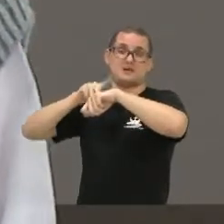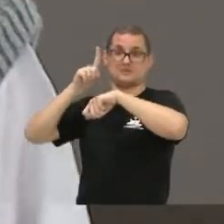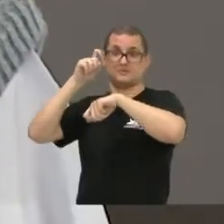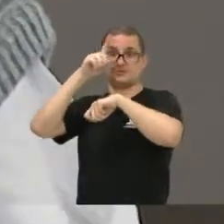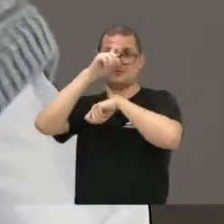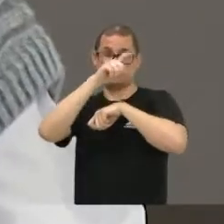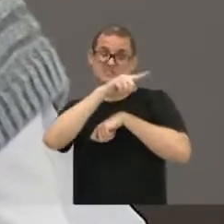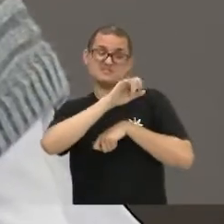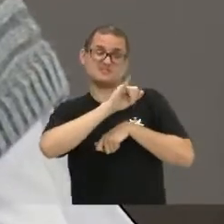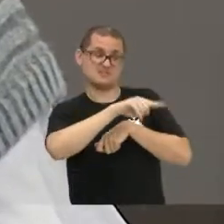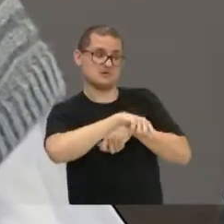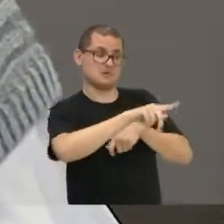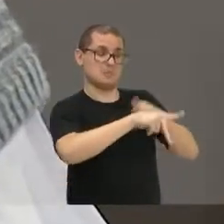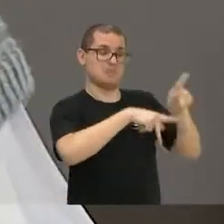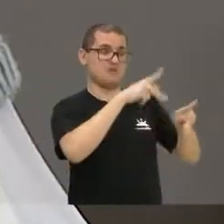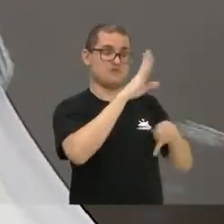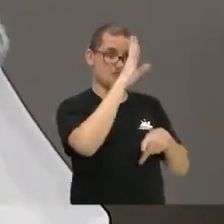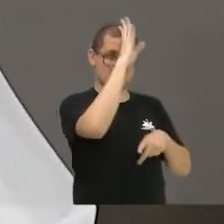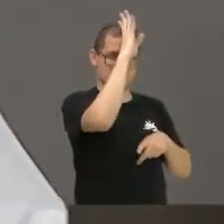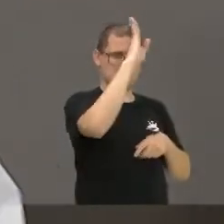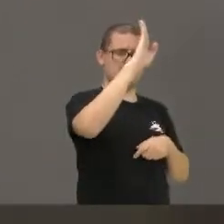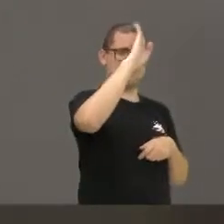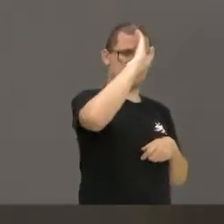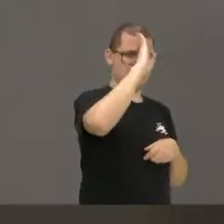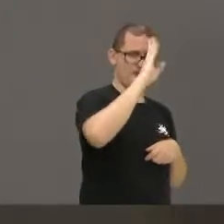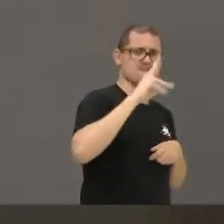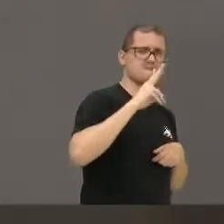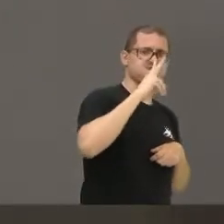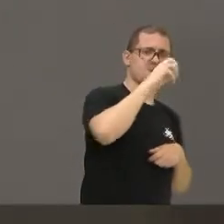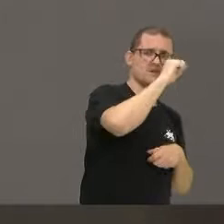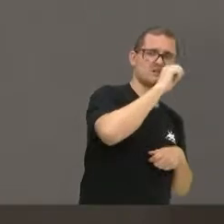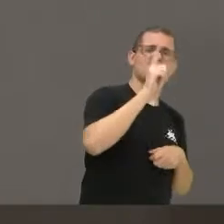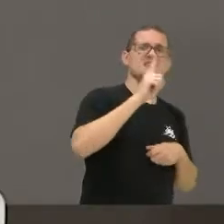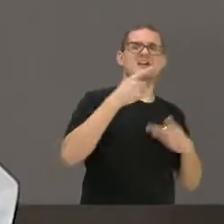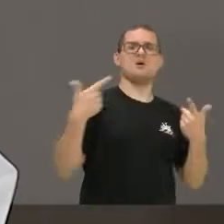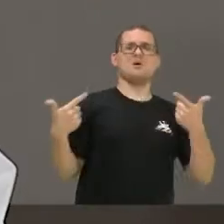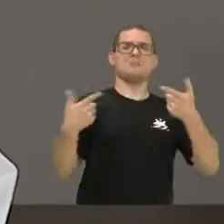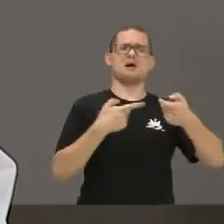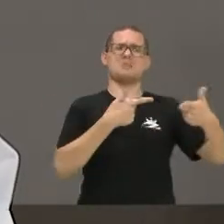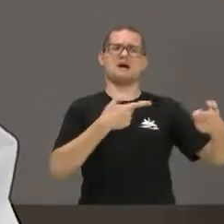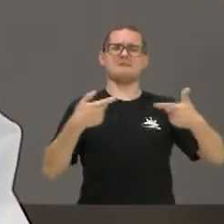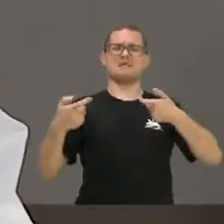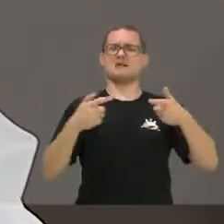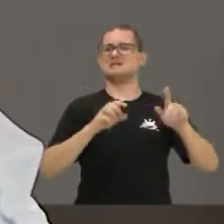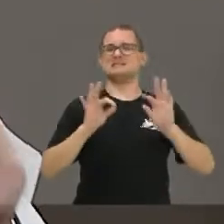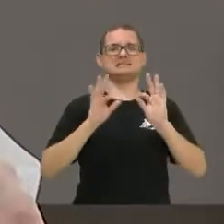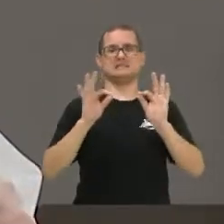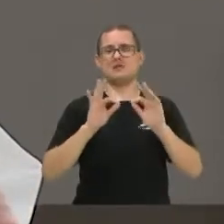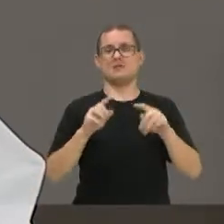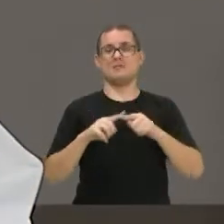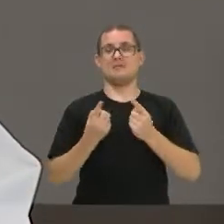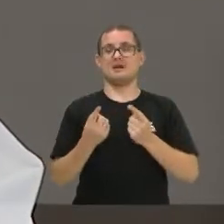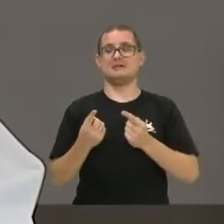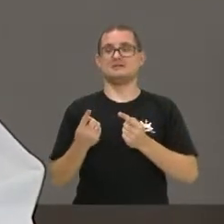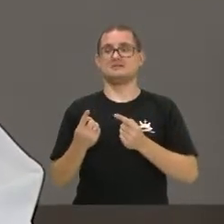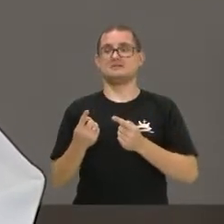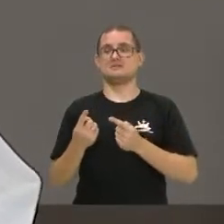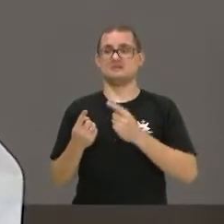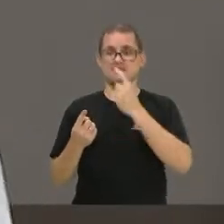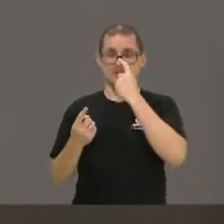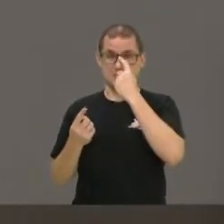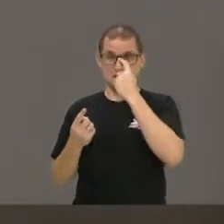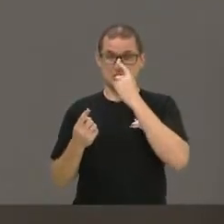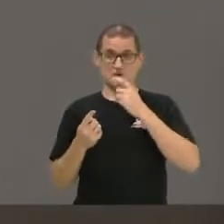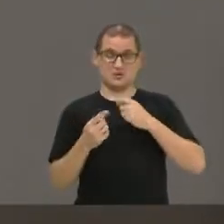romano não não é enfrentamento no confronto de forças mas o limite do poder